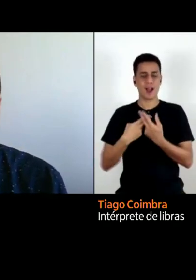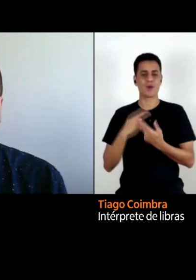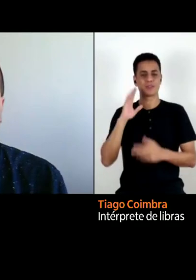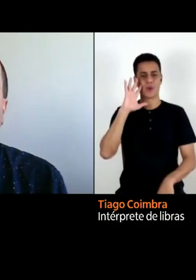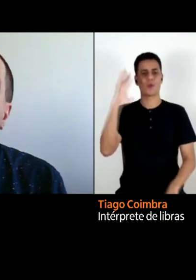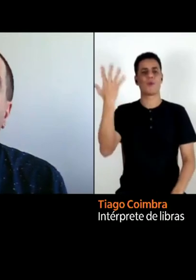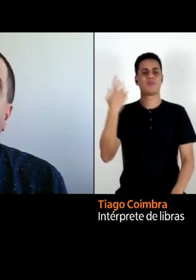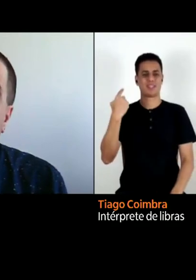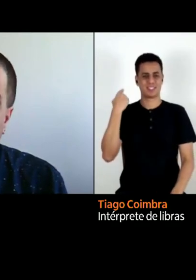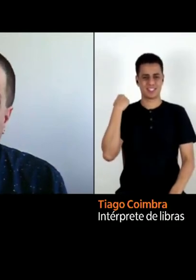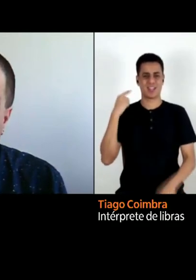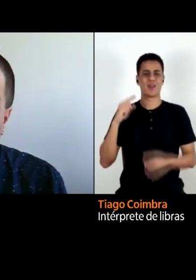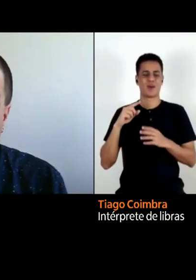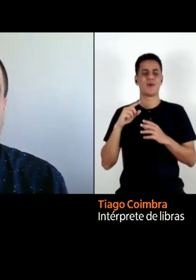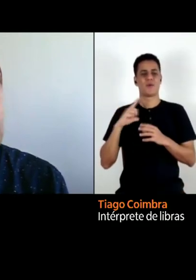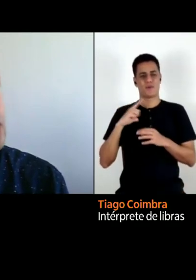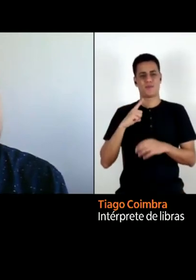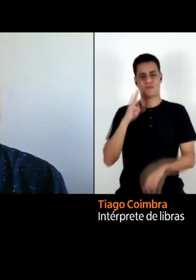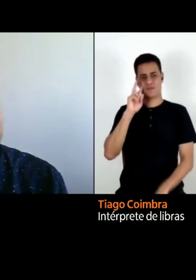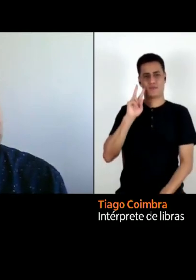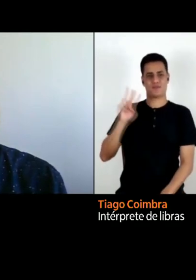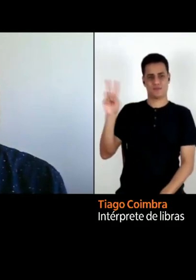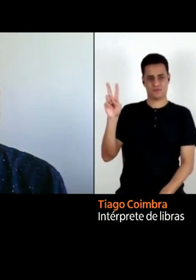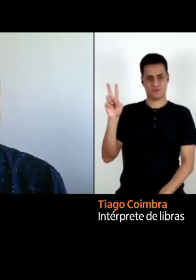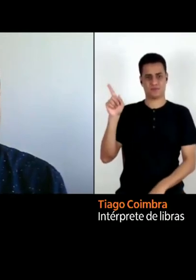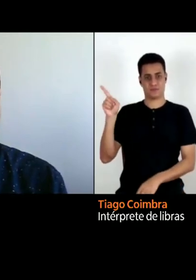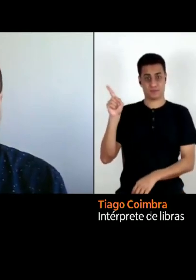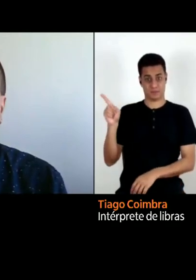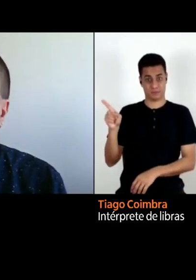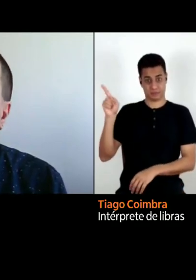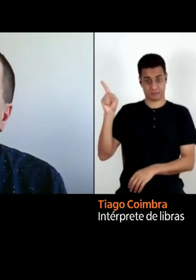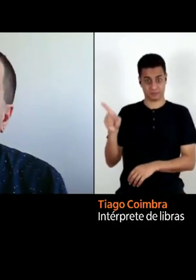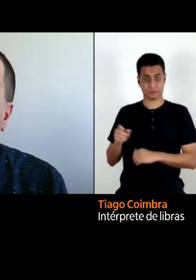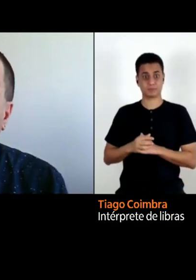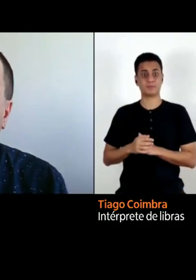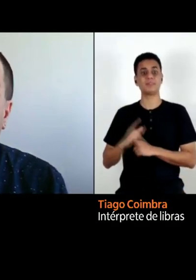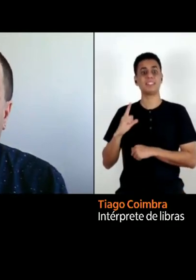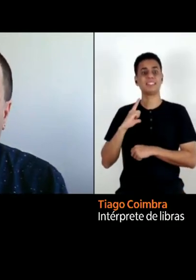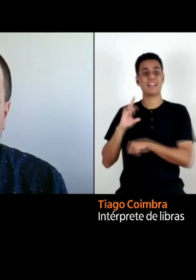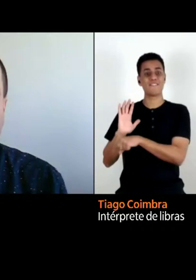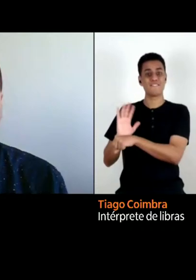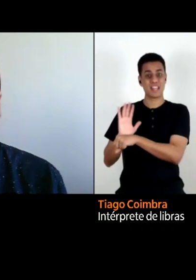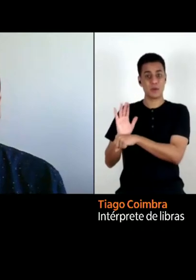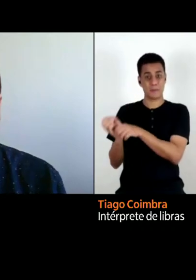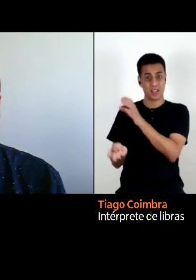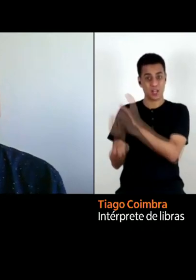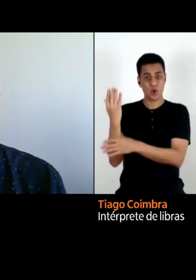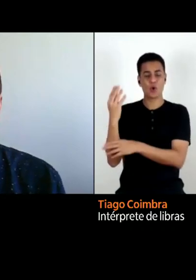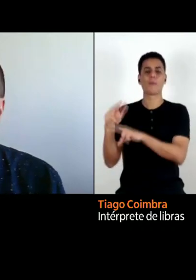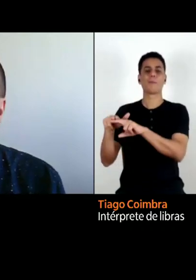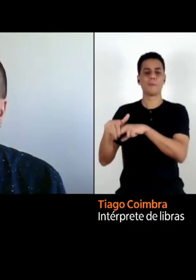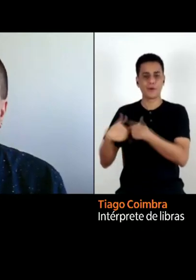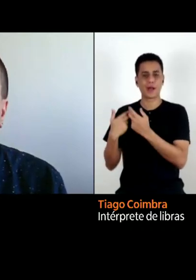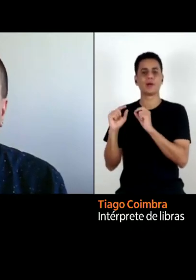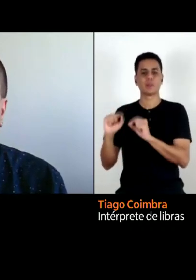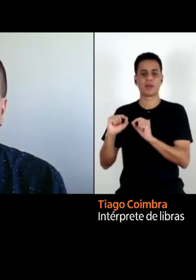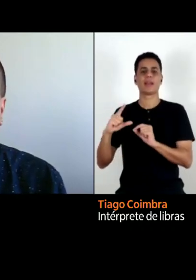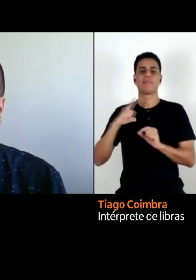Godard. A Nouvelle Vague só existiu graças à Cinemateca Francesa, fundada